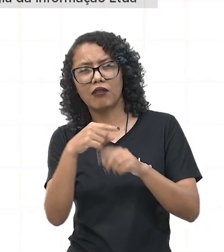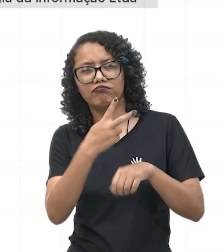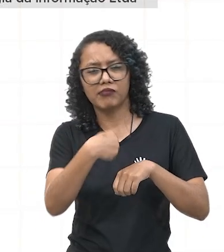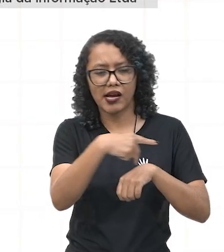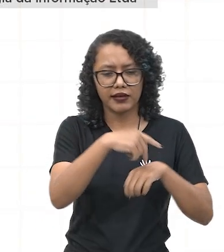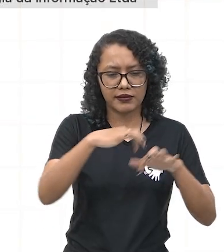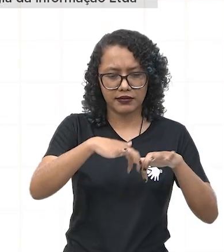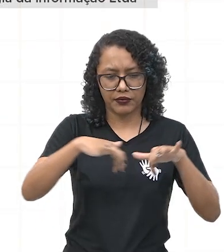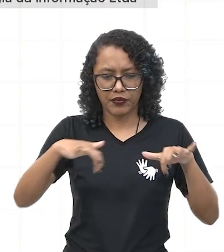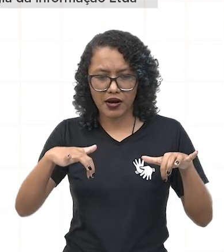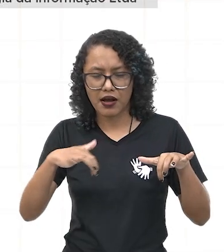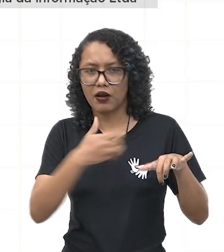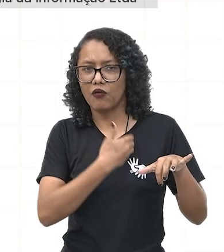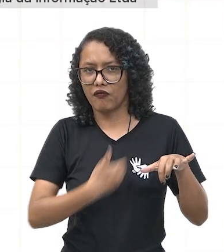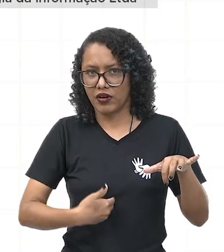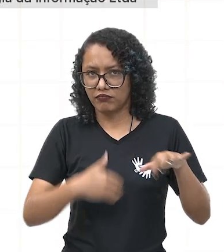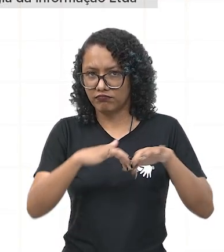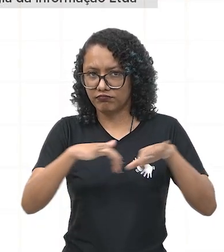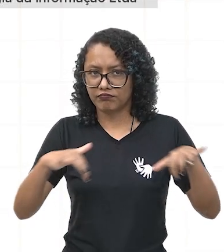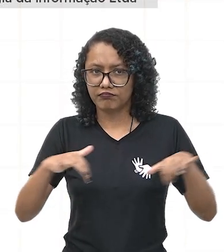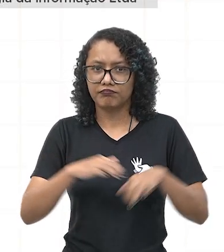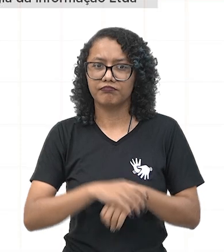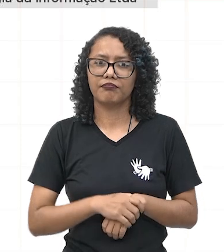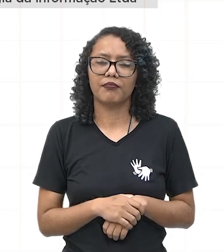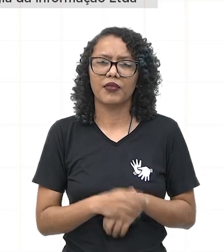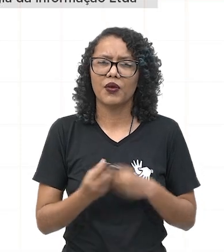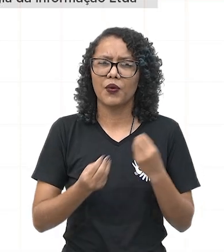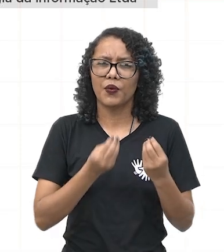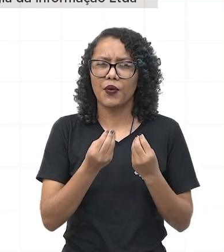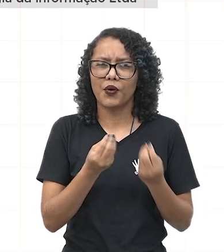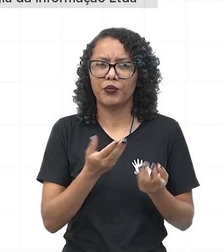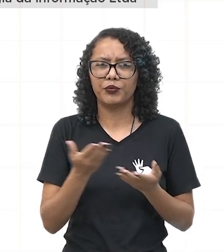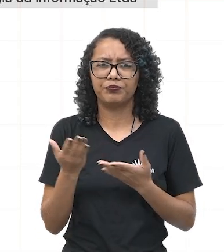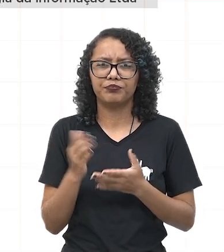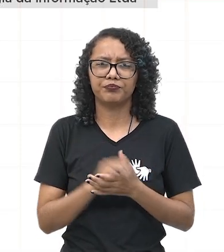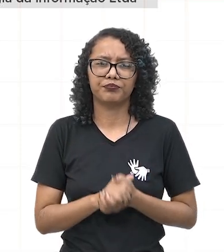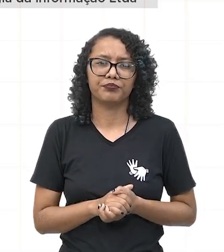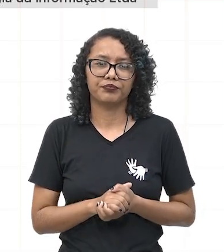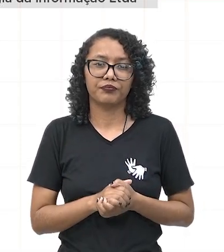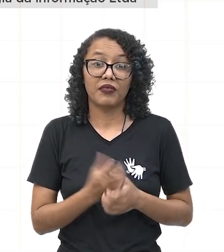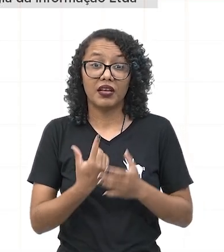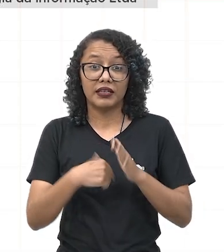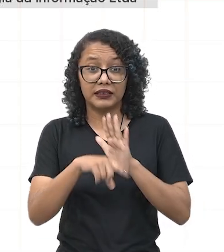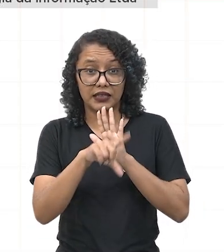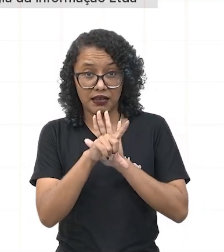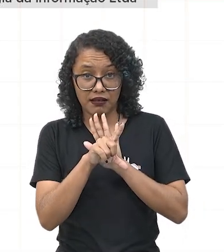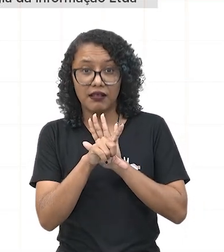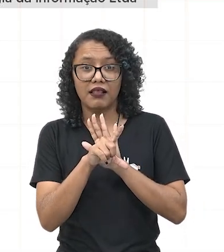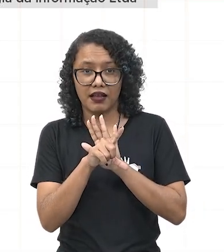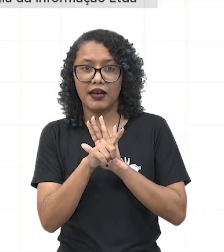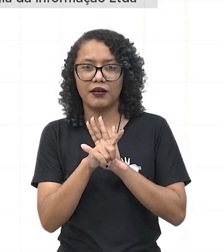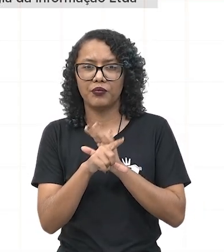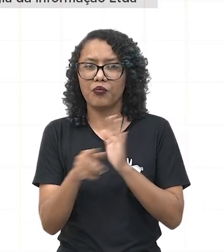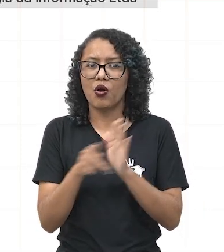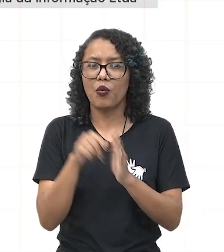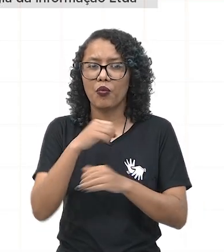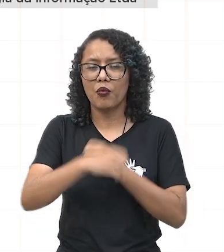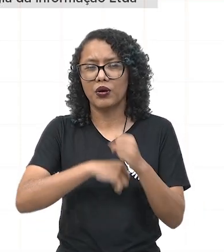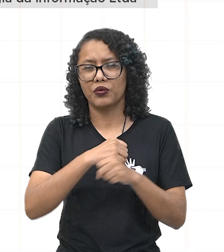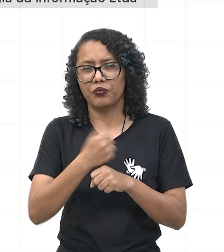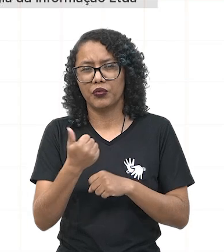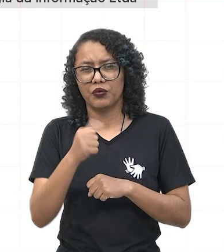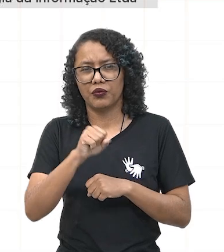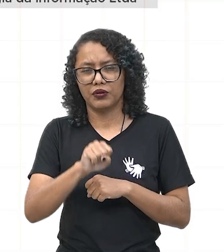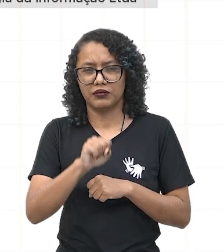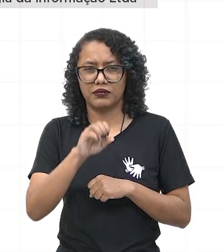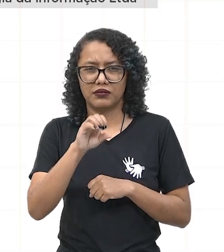diz o nosso texto. Lei de separação igreja e Estado acontece em 1890.